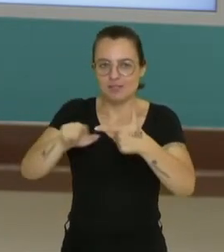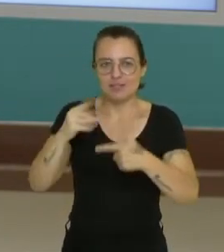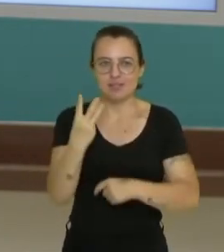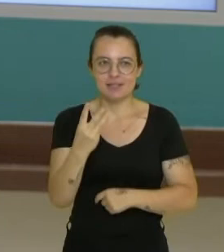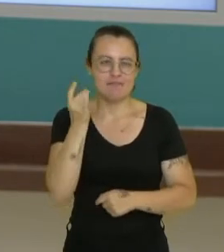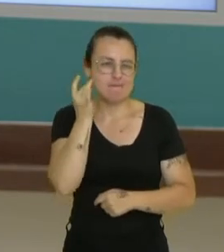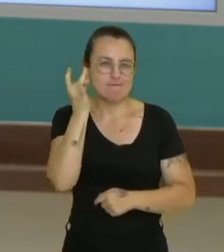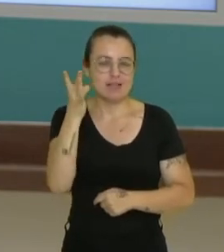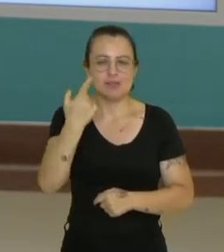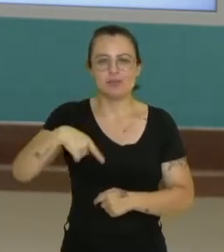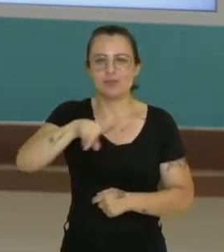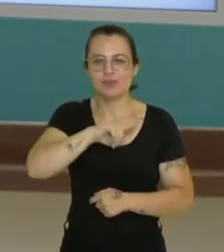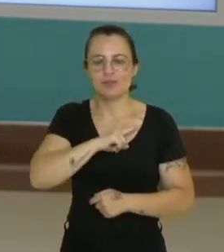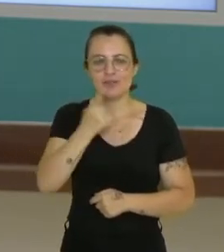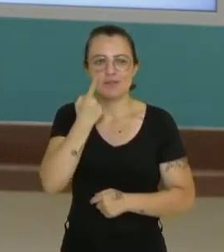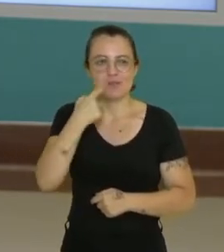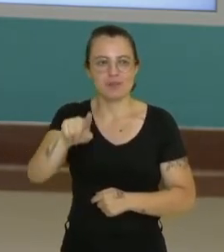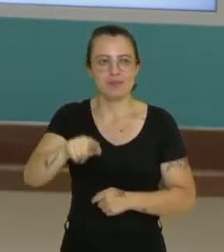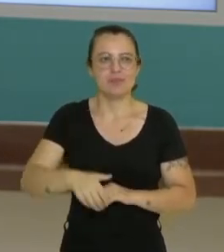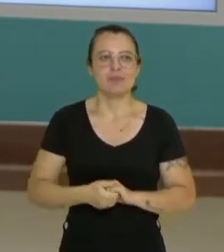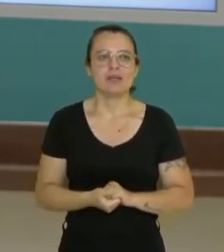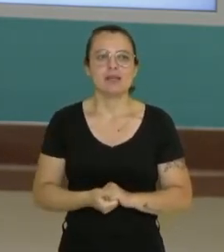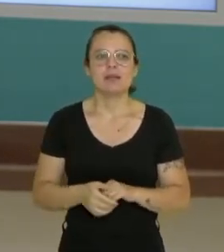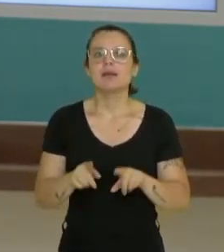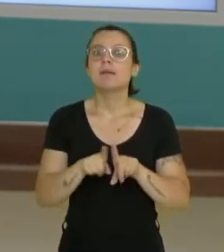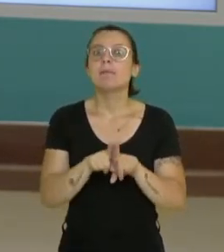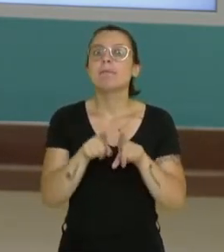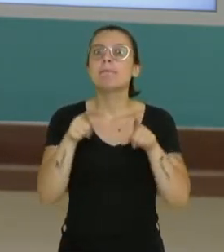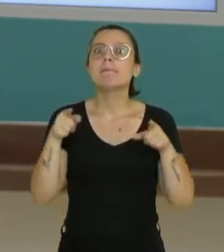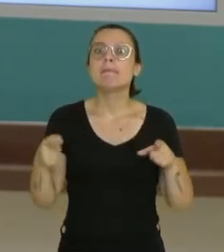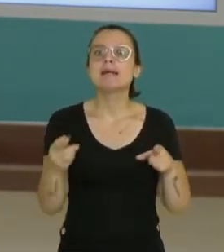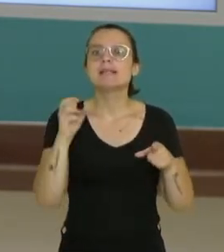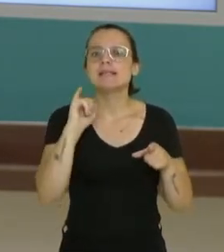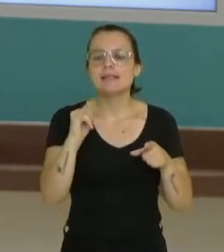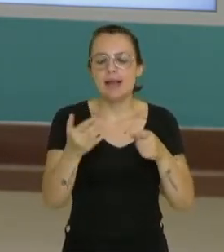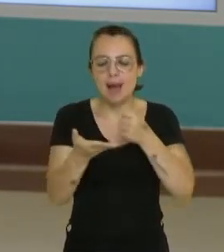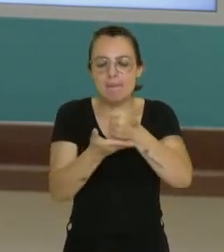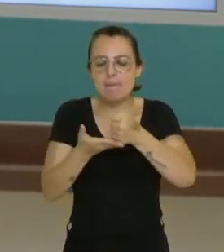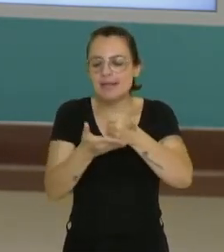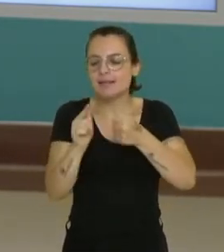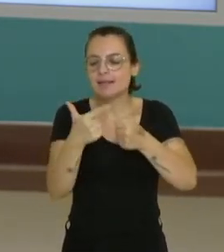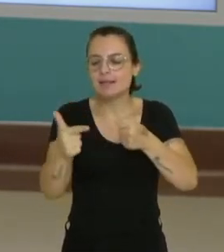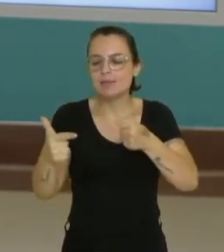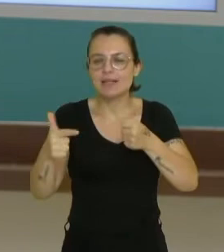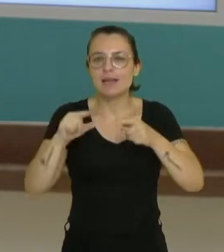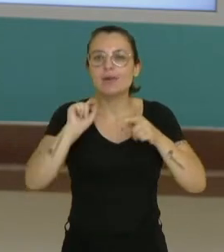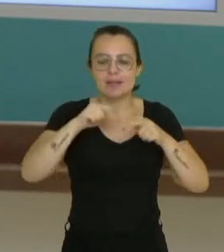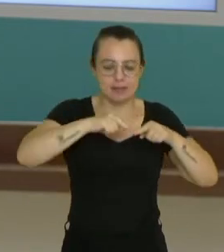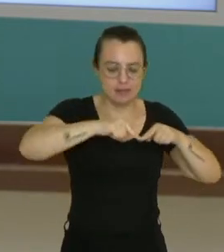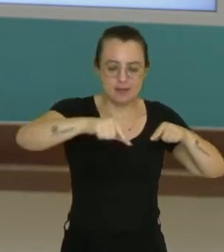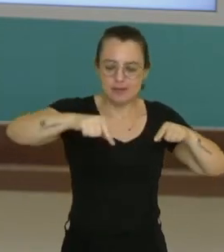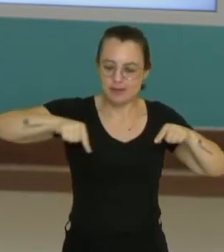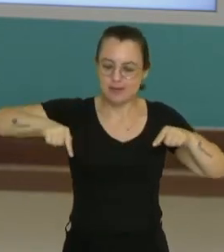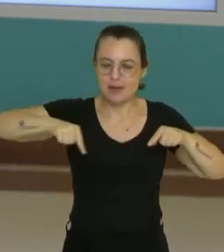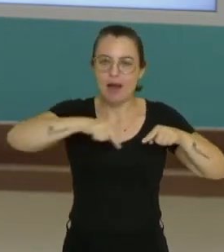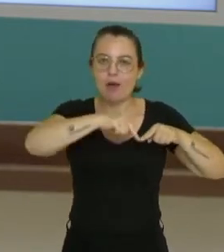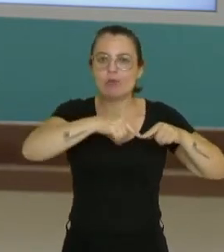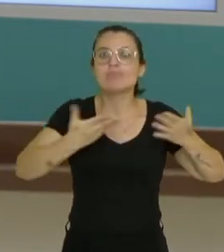Fácil da gente fazer a dedução. Mas e se a base não for triangular? Porque a gente fez essa